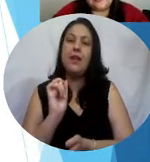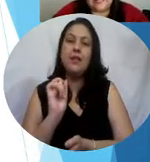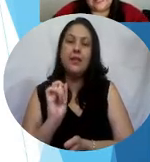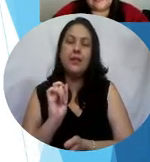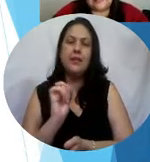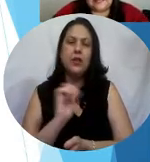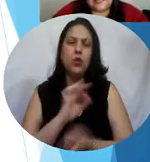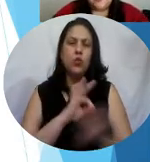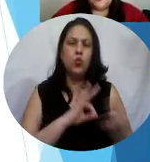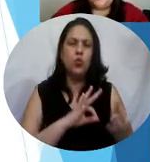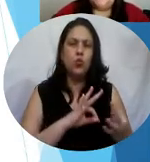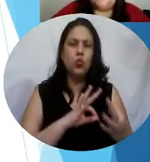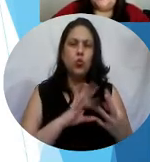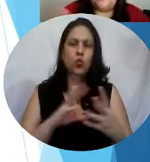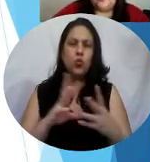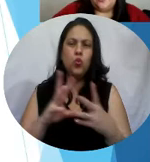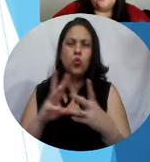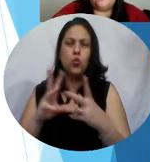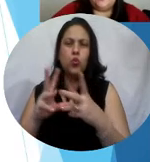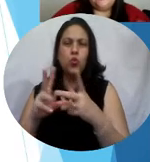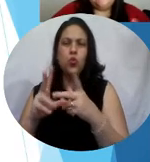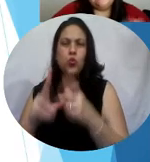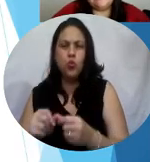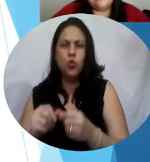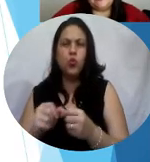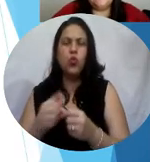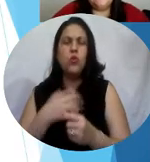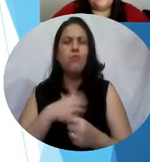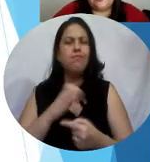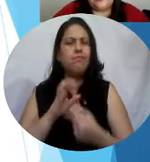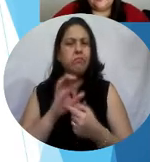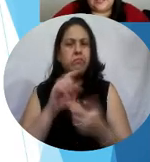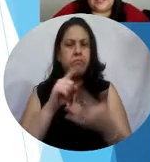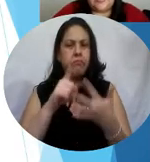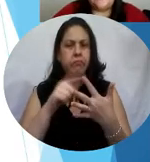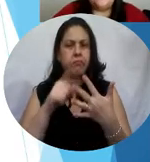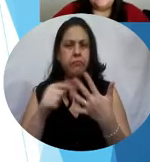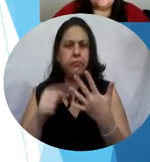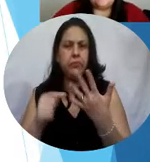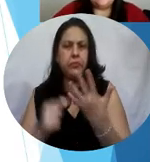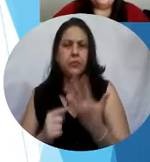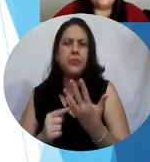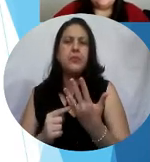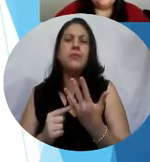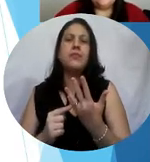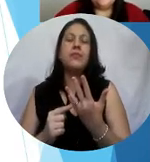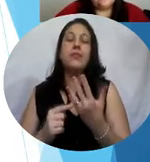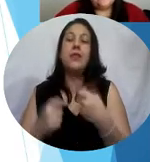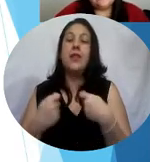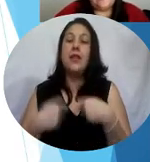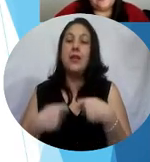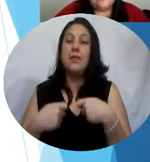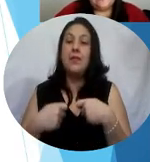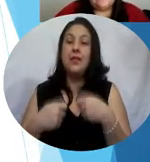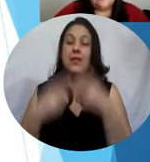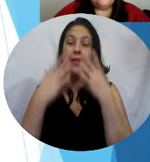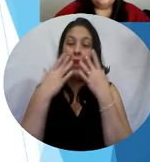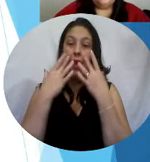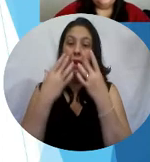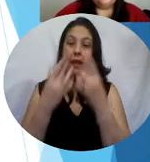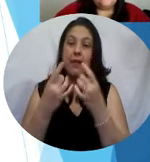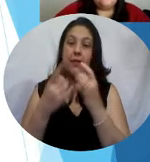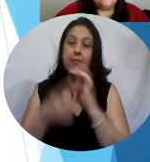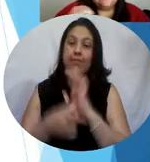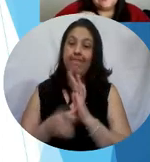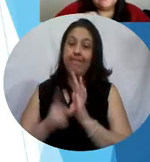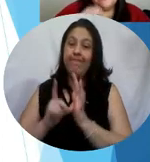esses sinais, né, em maior ou menor intensidade, dependendo da área, ela apareça precocemente. Então,